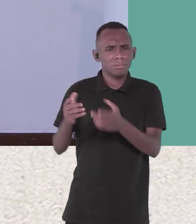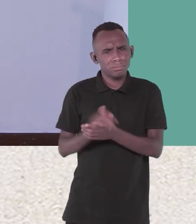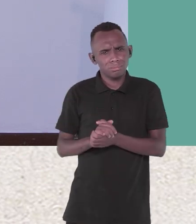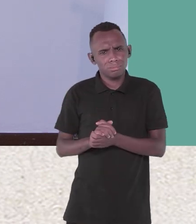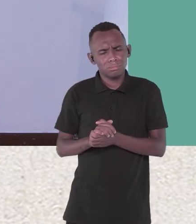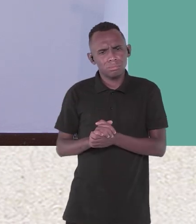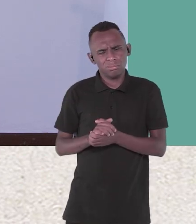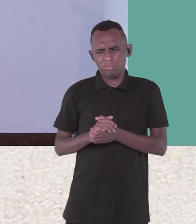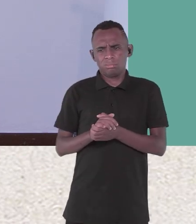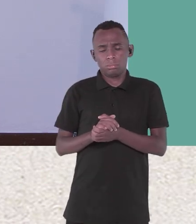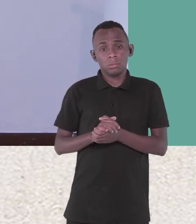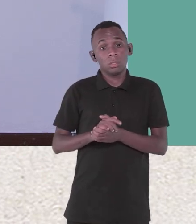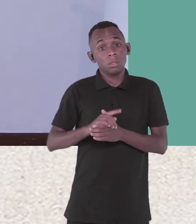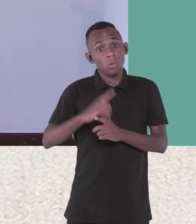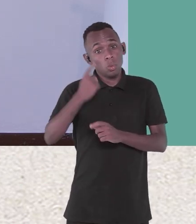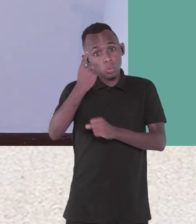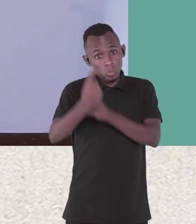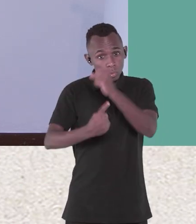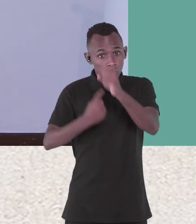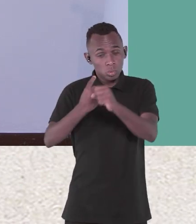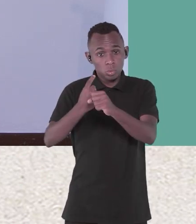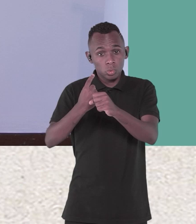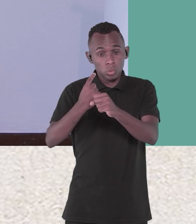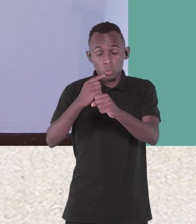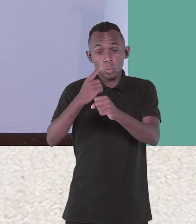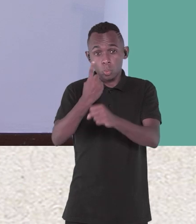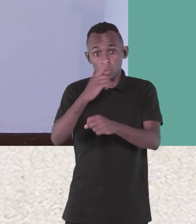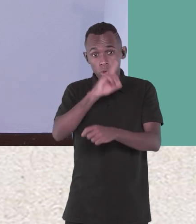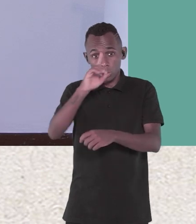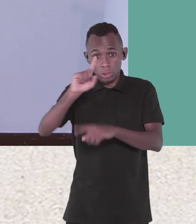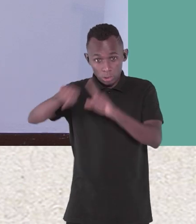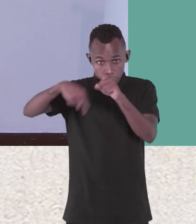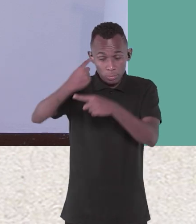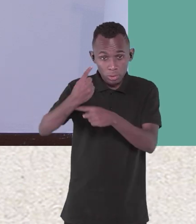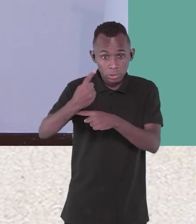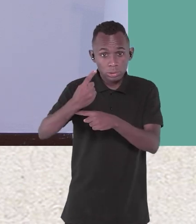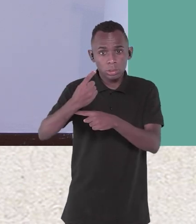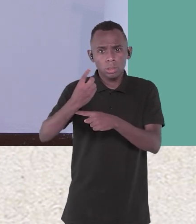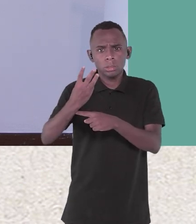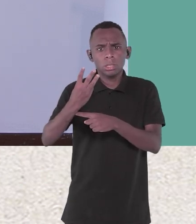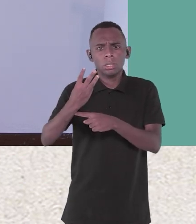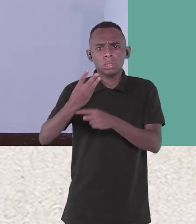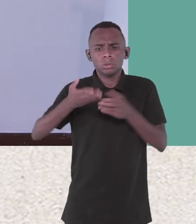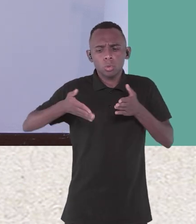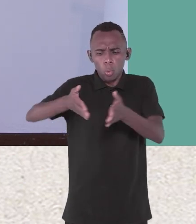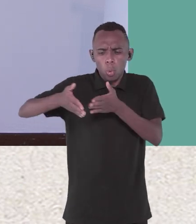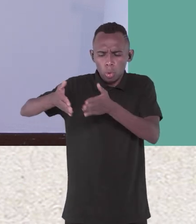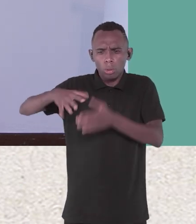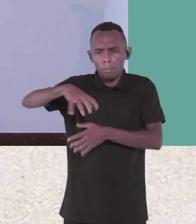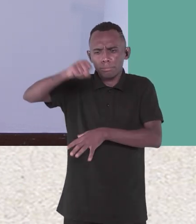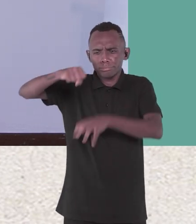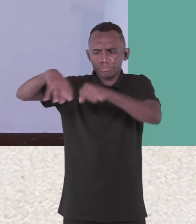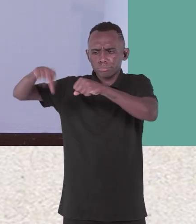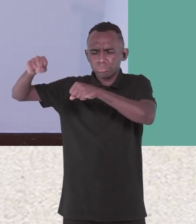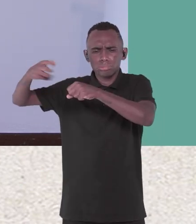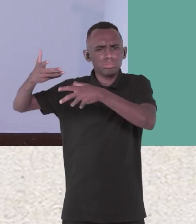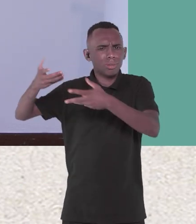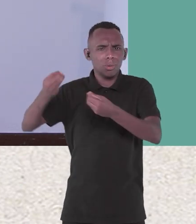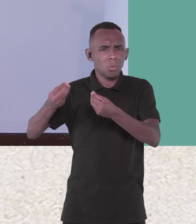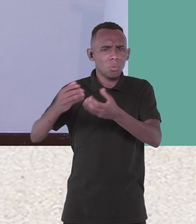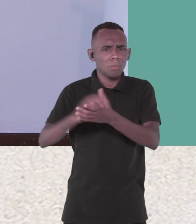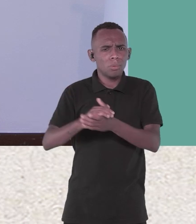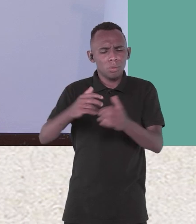pensa em nada. Dia seguinte eu volto, mais 3 corredores com a luz apagada. Eu fui pegar um elevador para ir na outra